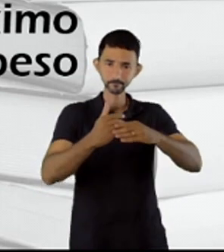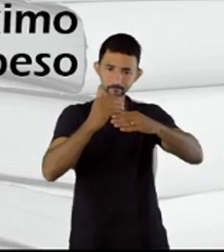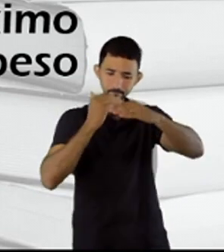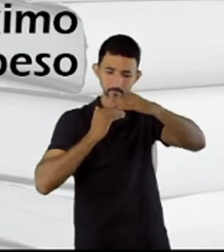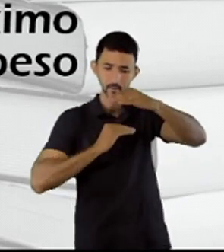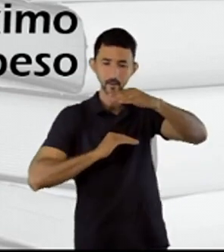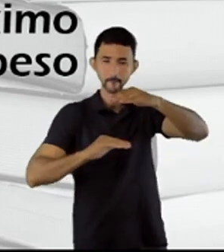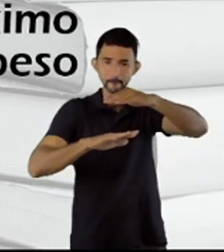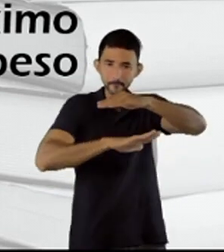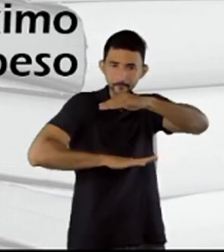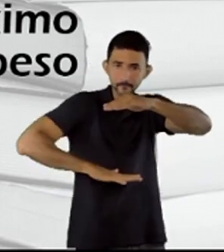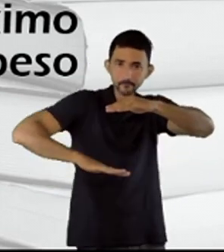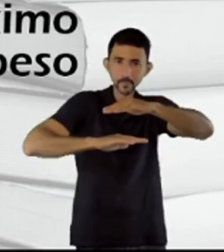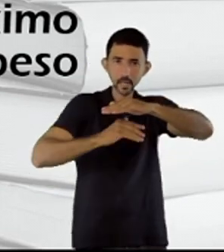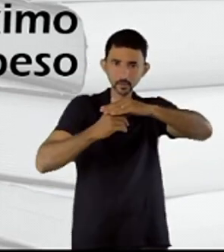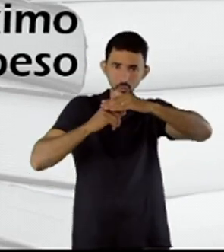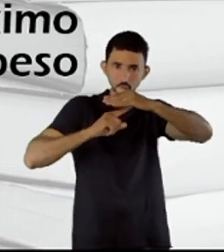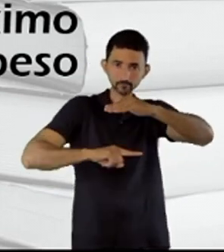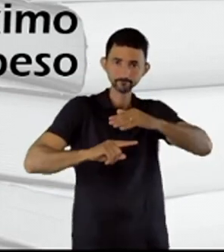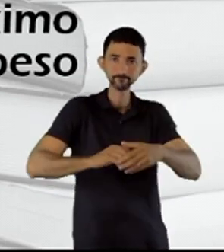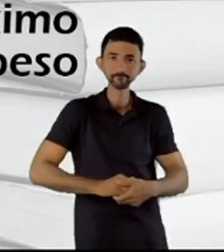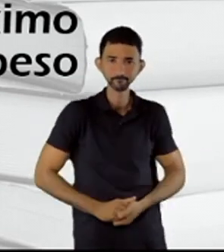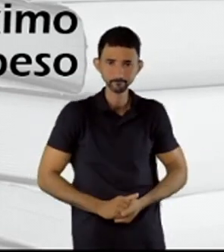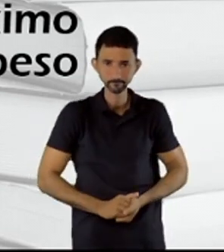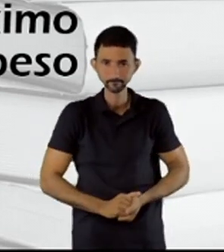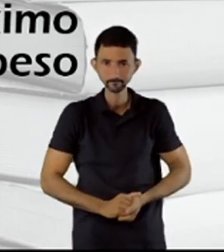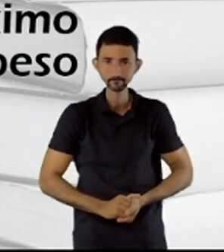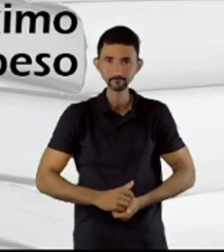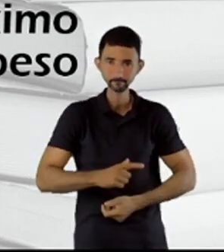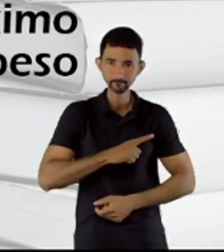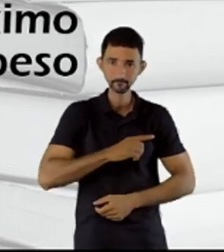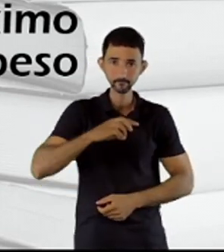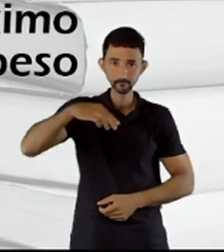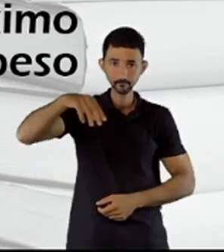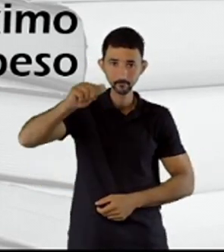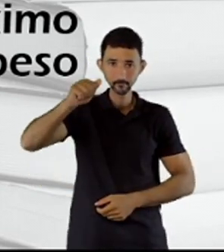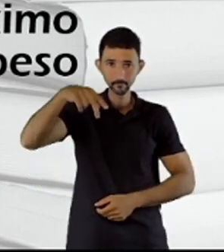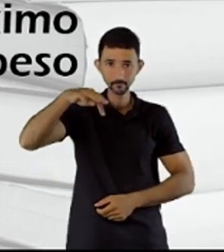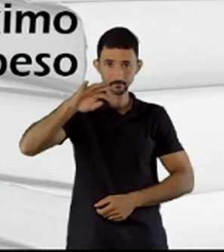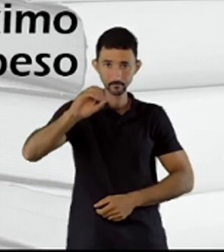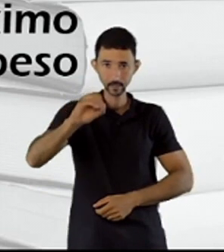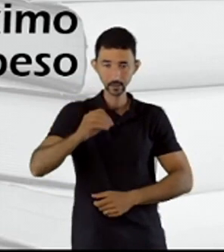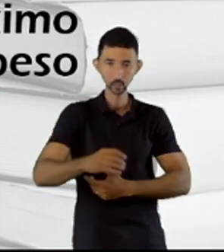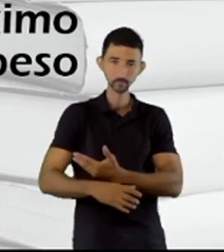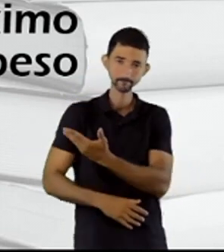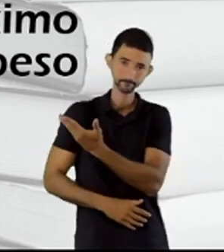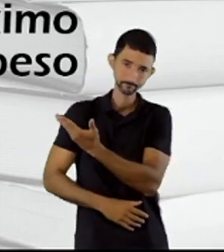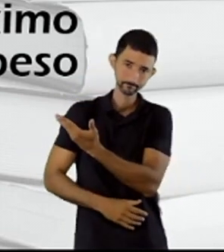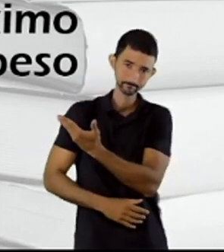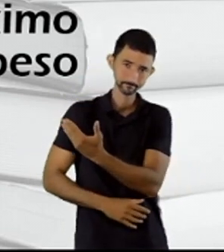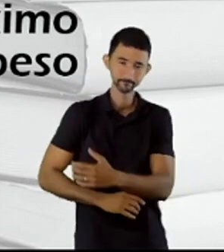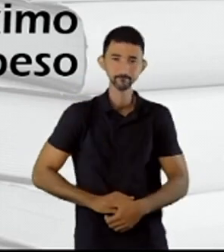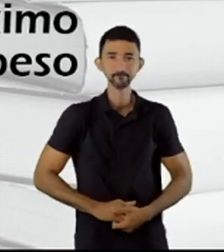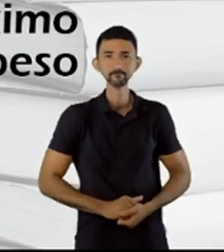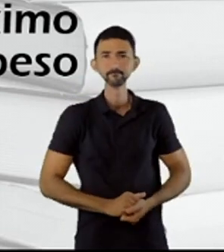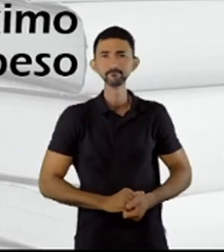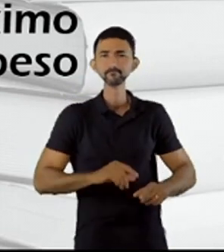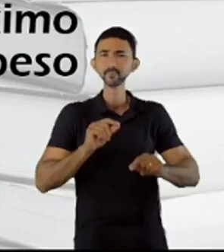Abaixo dessa crosta terrestre, você tem o que a gente chama de manto,